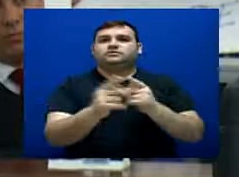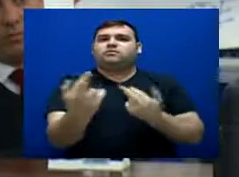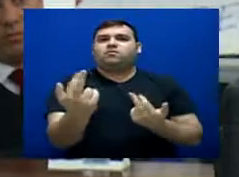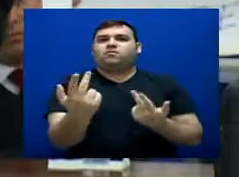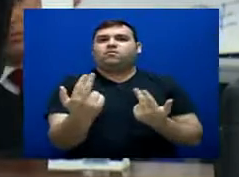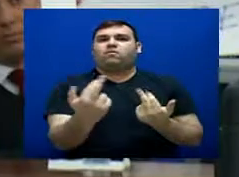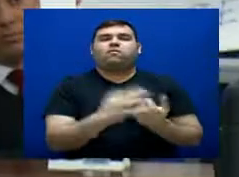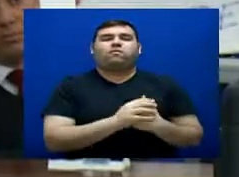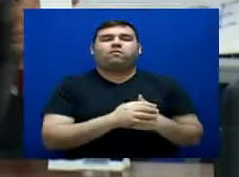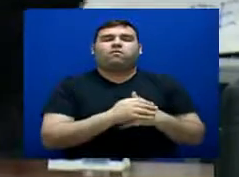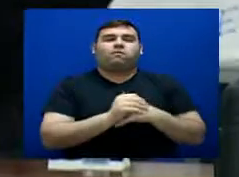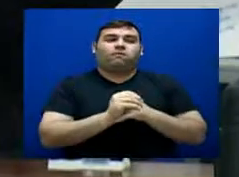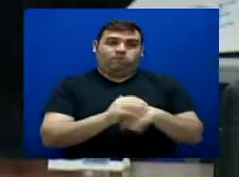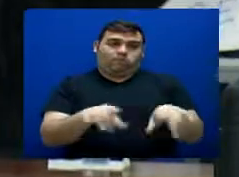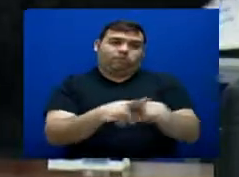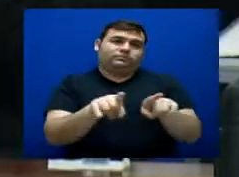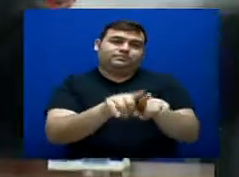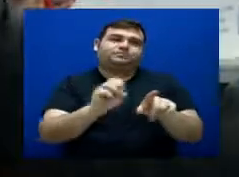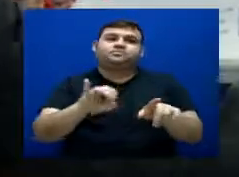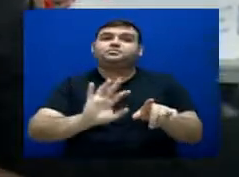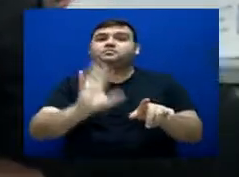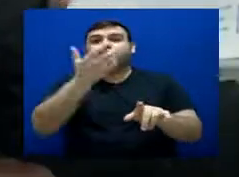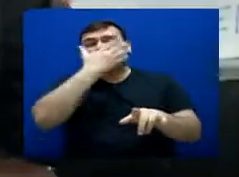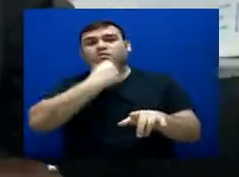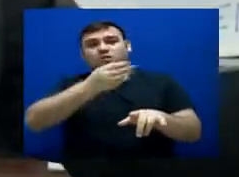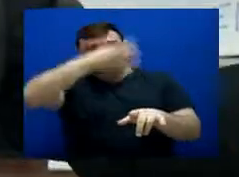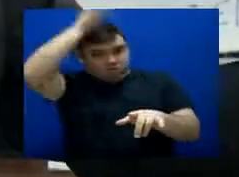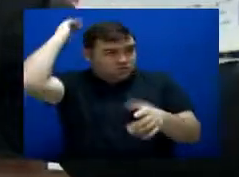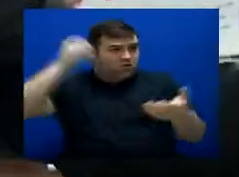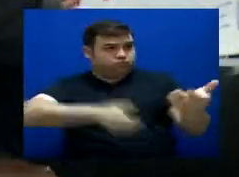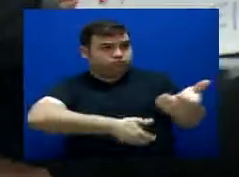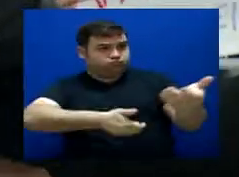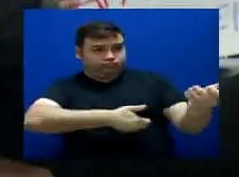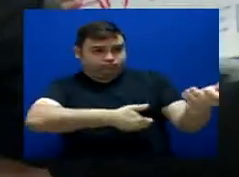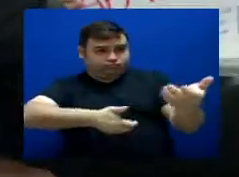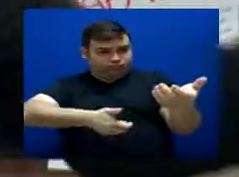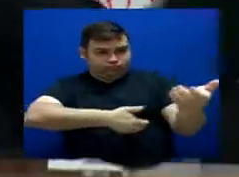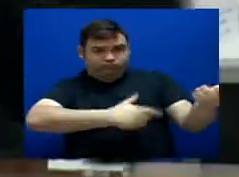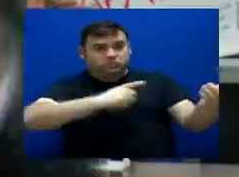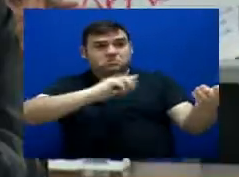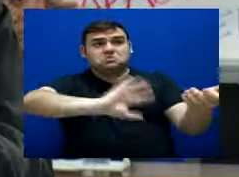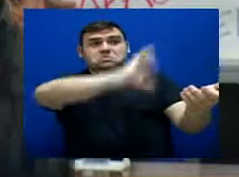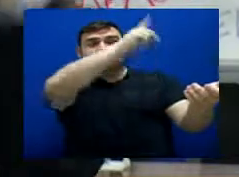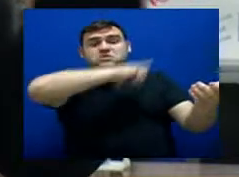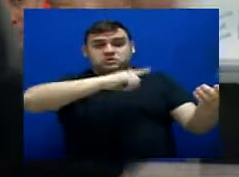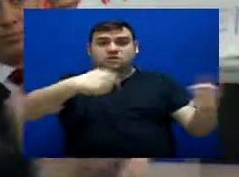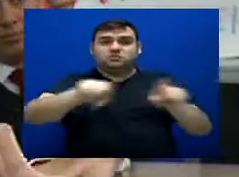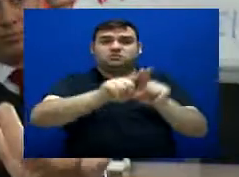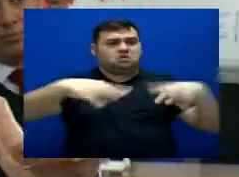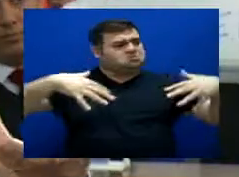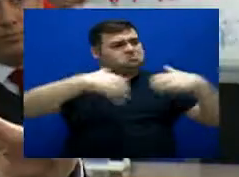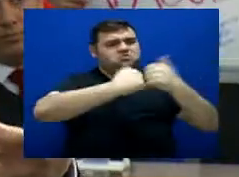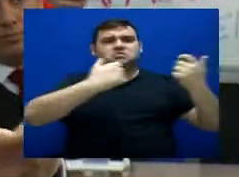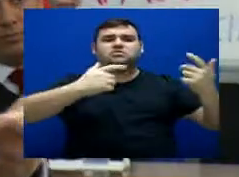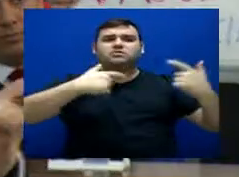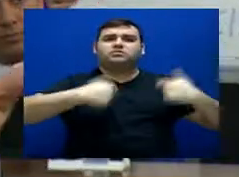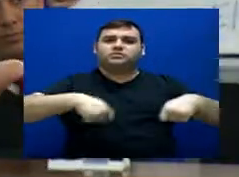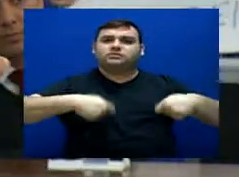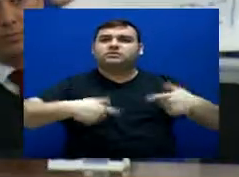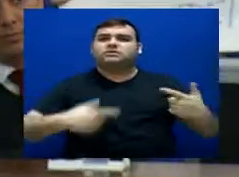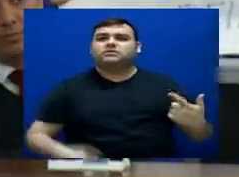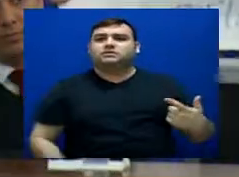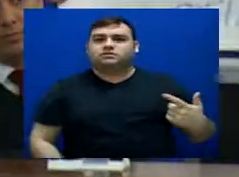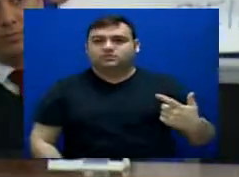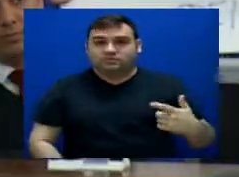Excelência. Assim como se um bombeiro viesse ocorrer um acidente, que eu esteja envolvido com qualquer... Tem que contratar mais profissionais para fazer